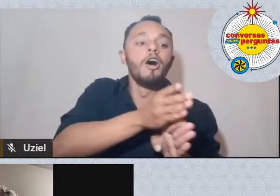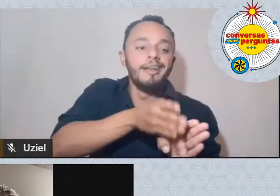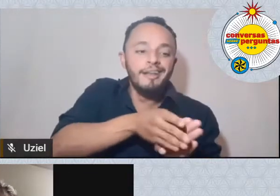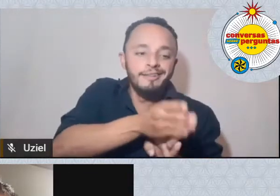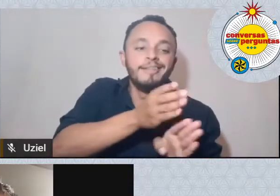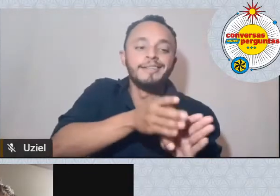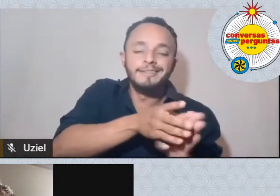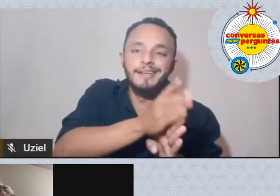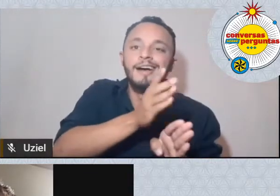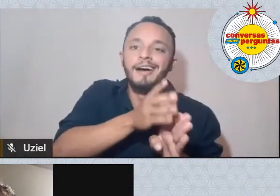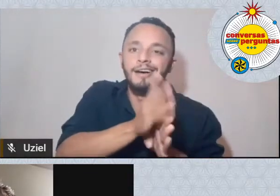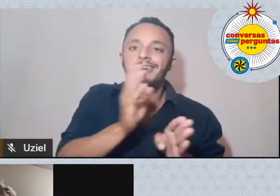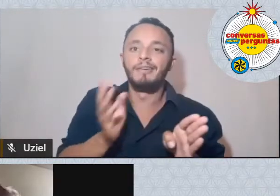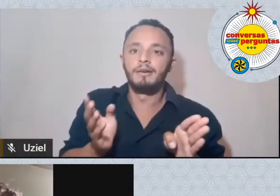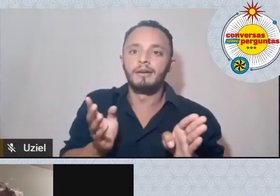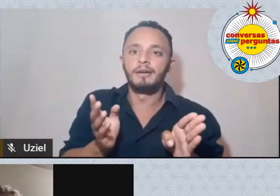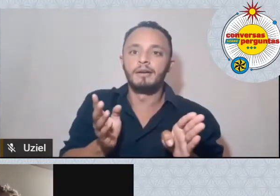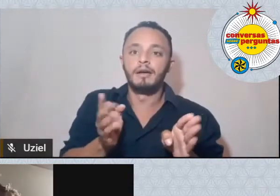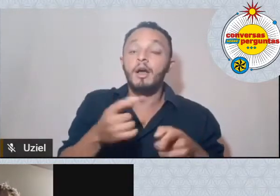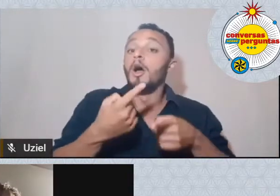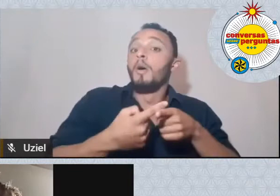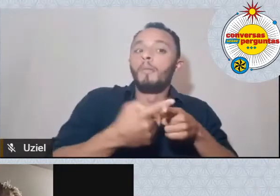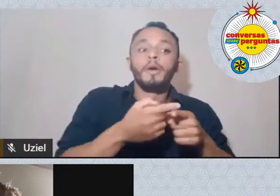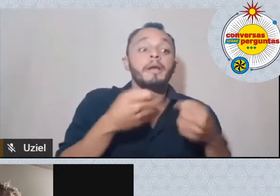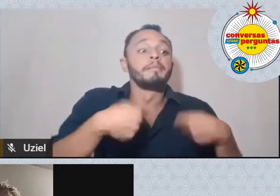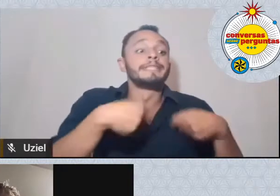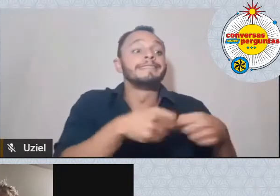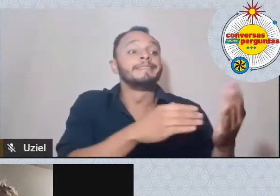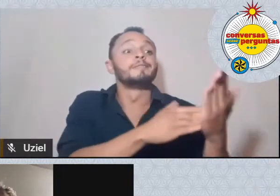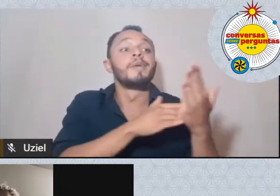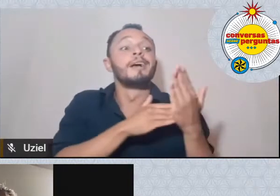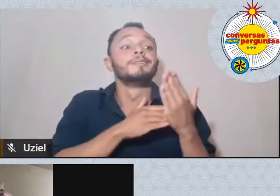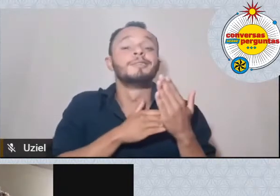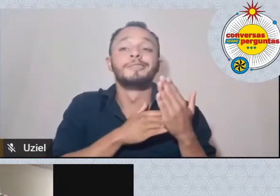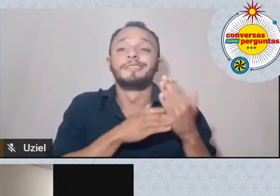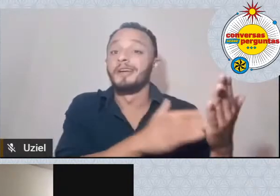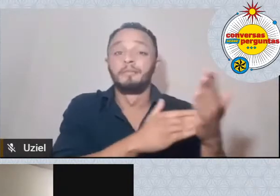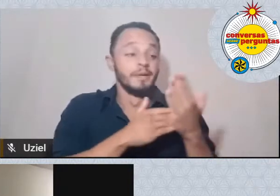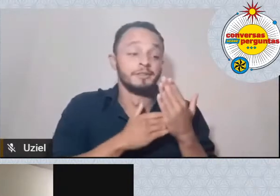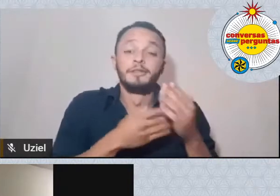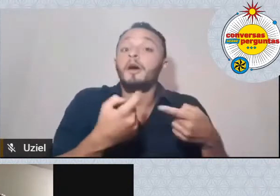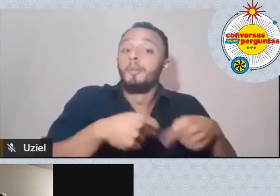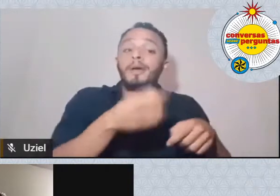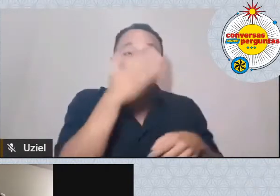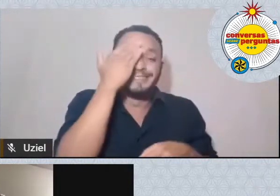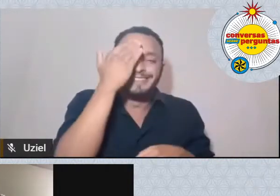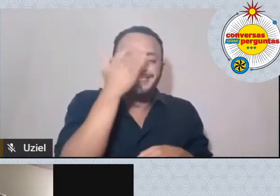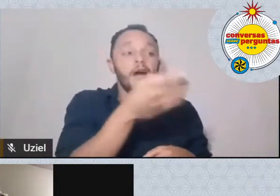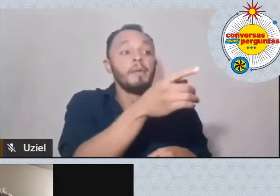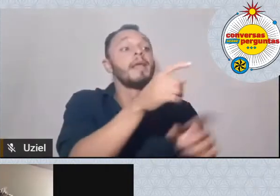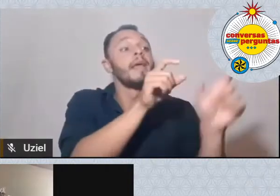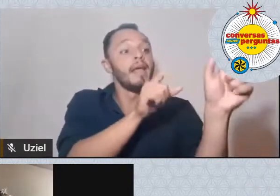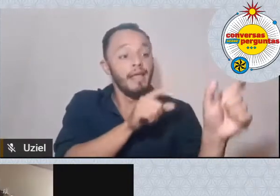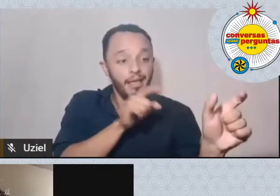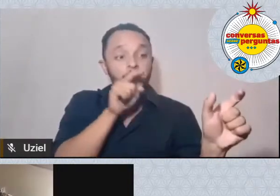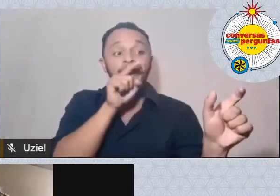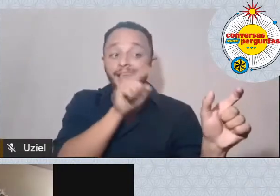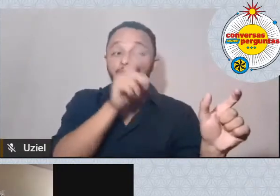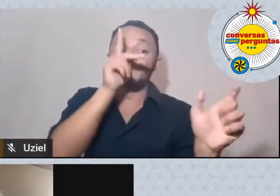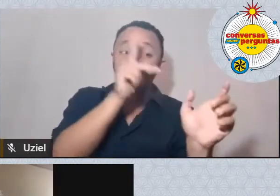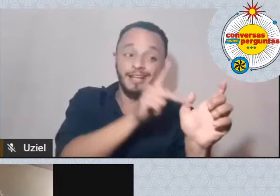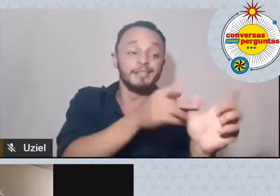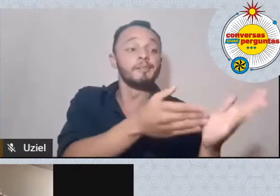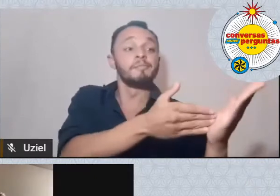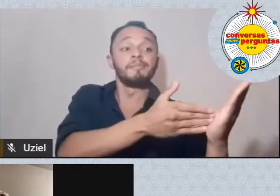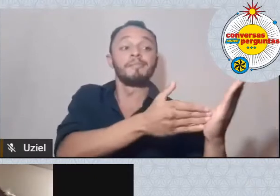eu preciso do outro tanto assim? Porque ele é a fonte, né, de saber sobre, inclusive, eu mesmo. Ela está brincando e